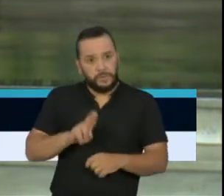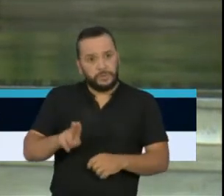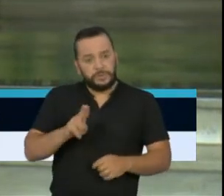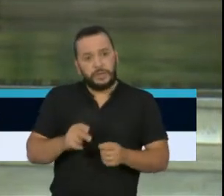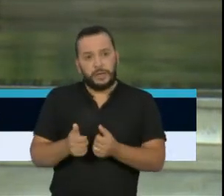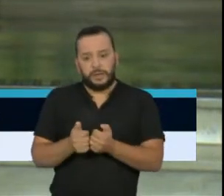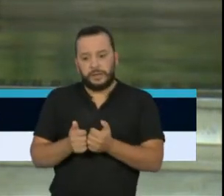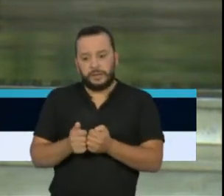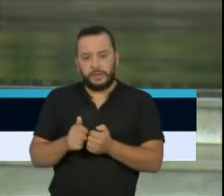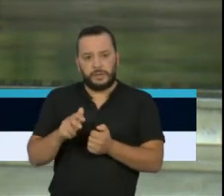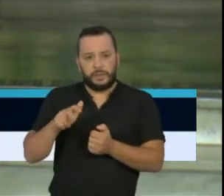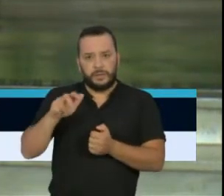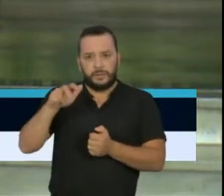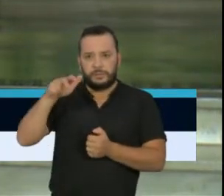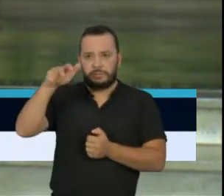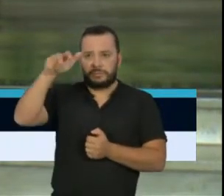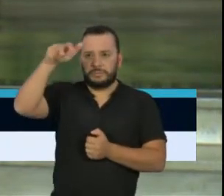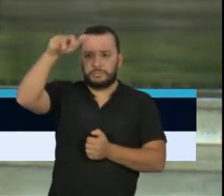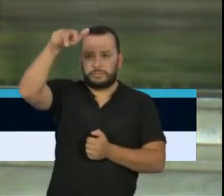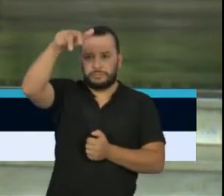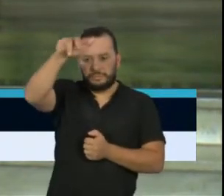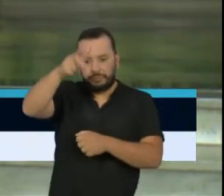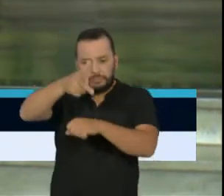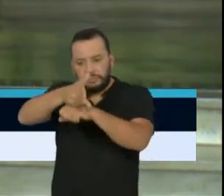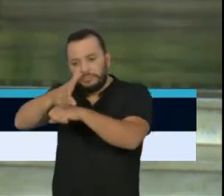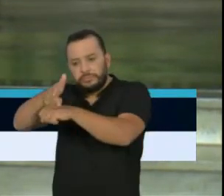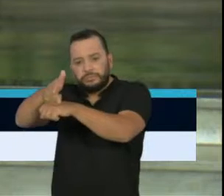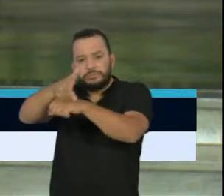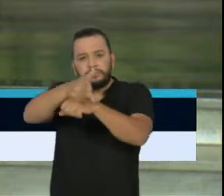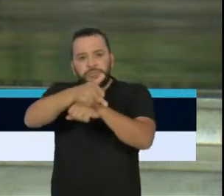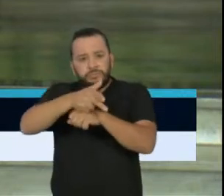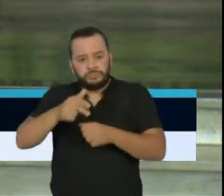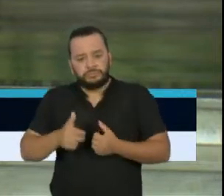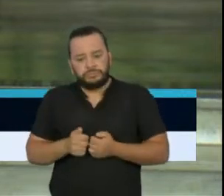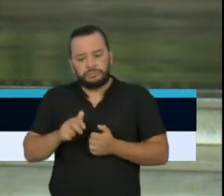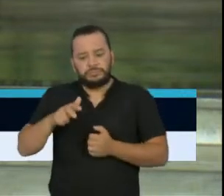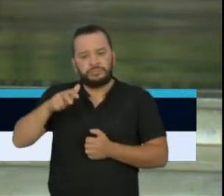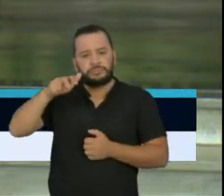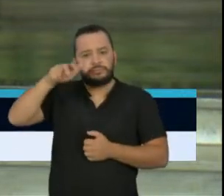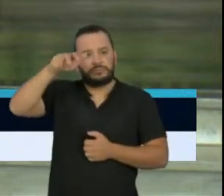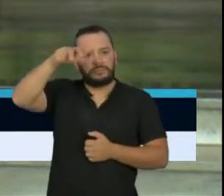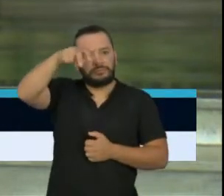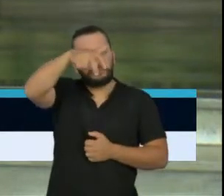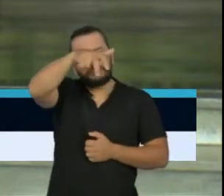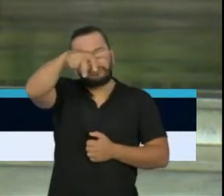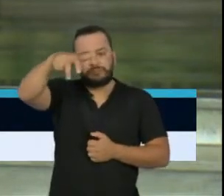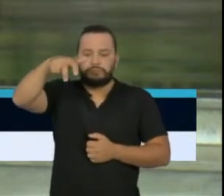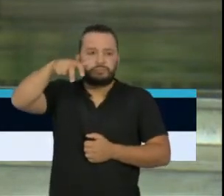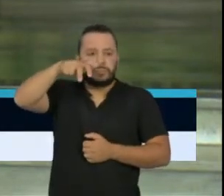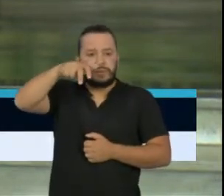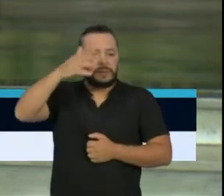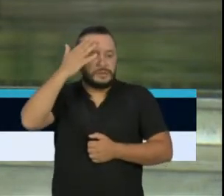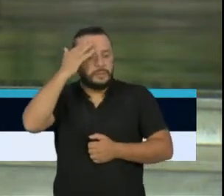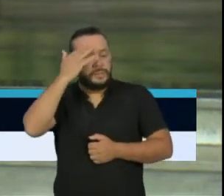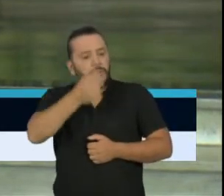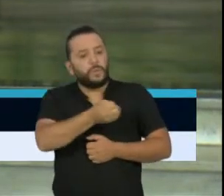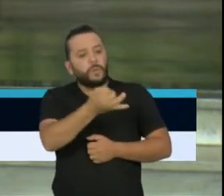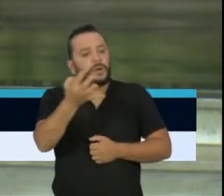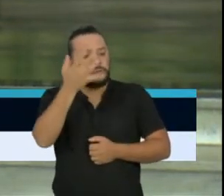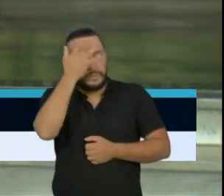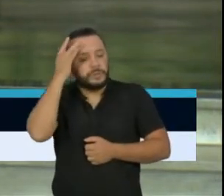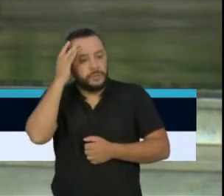também possui, se esses drones estão sendo usados para fazer algum tipo de mapeamento ou se vão ser usados para ter uma referência sobre as